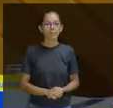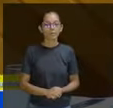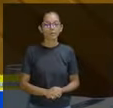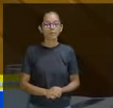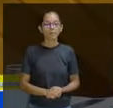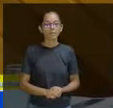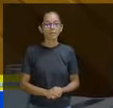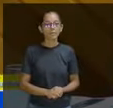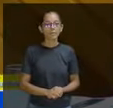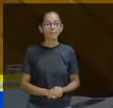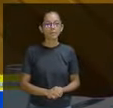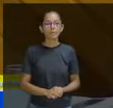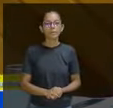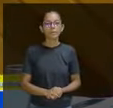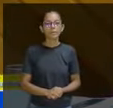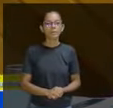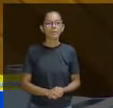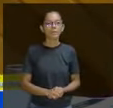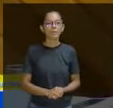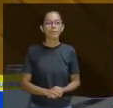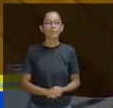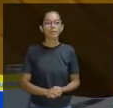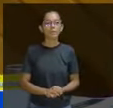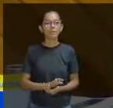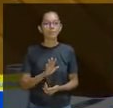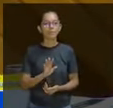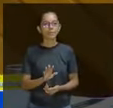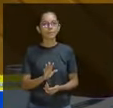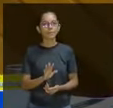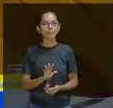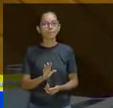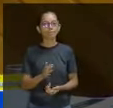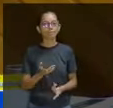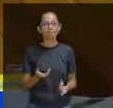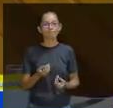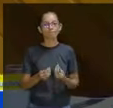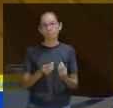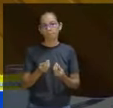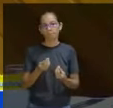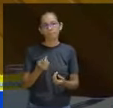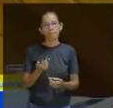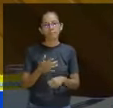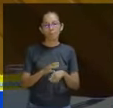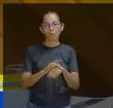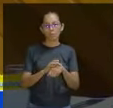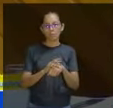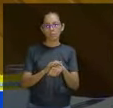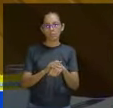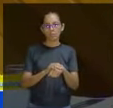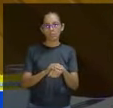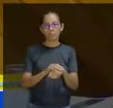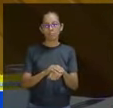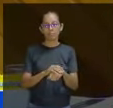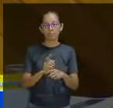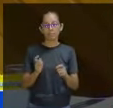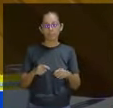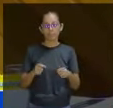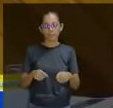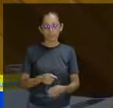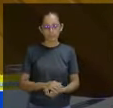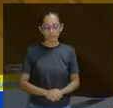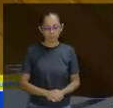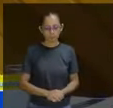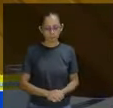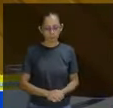número igual em cada categoria. Então, assim, o motivo ele é justo, né, o que foi posto aqui.